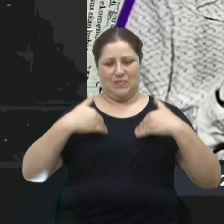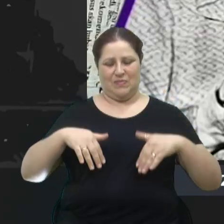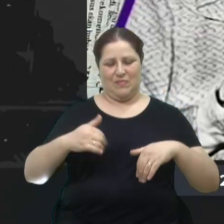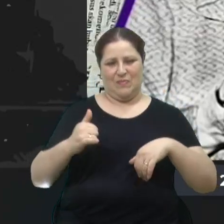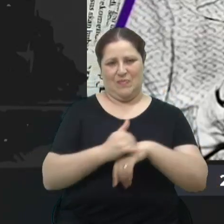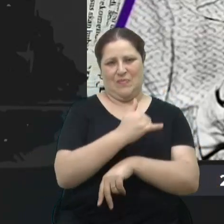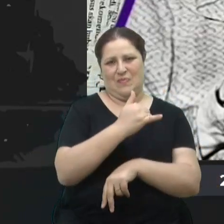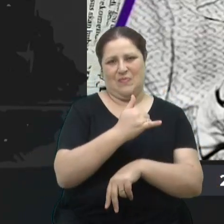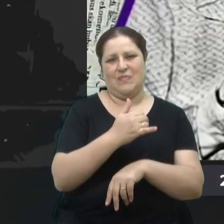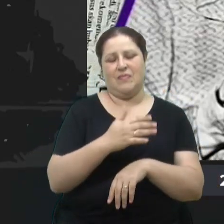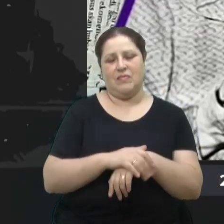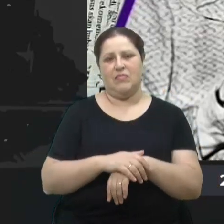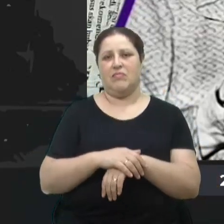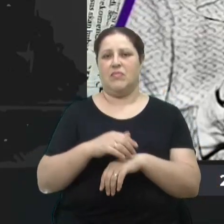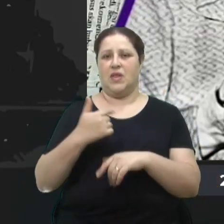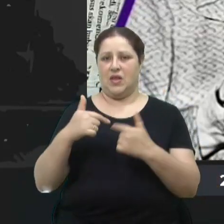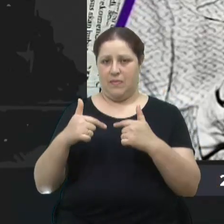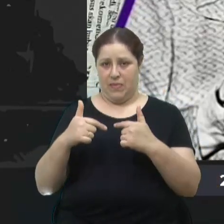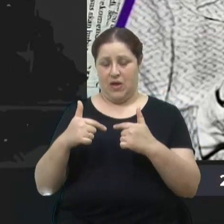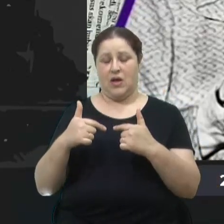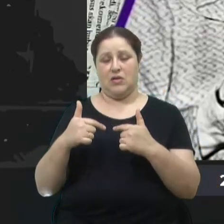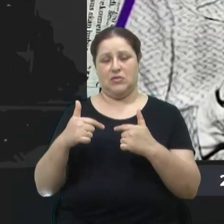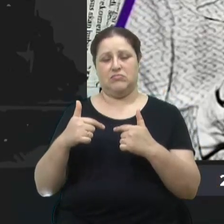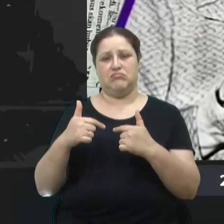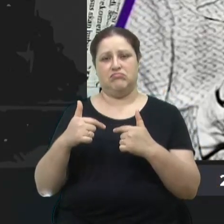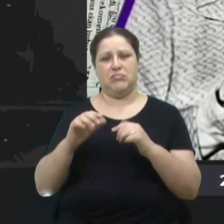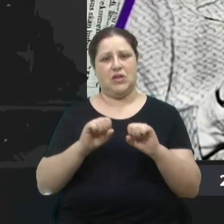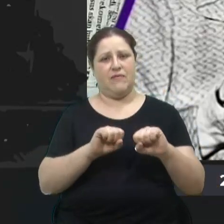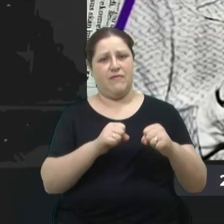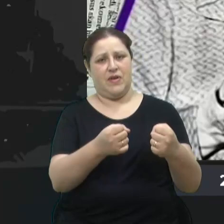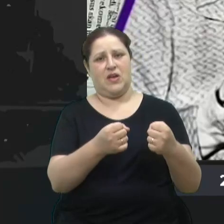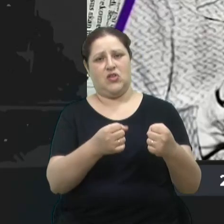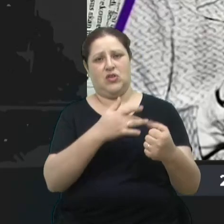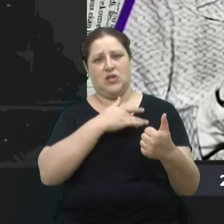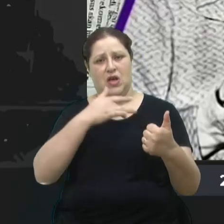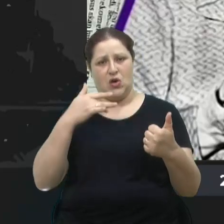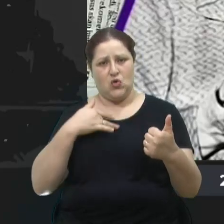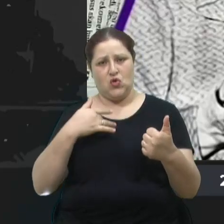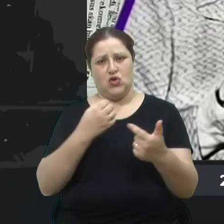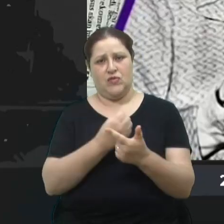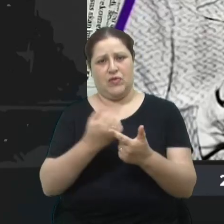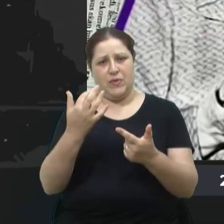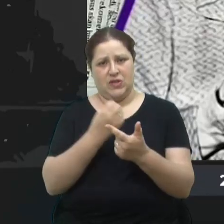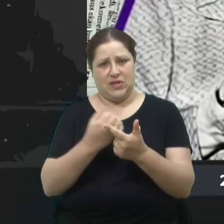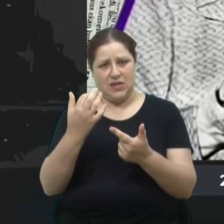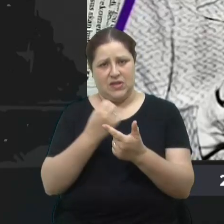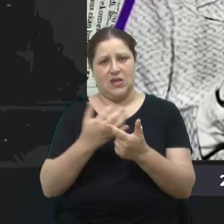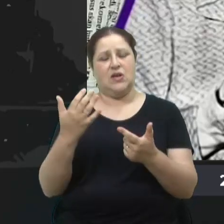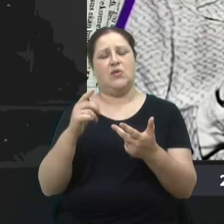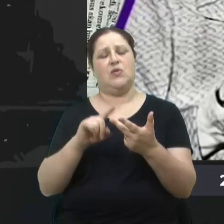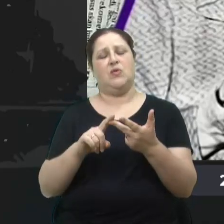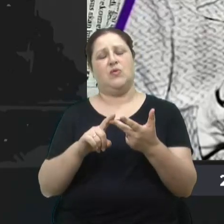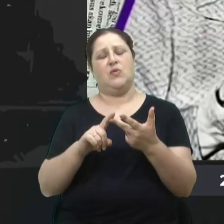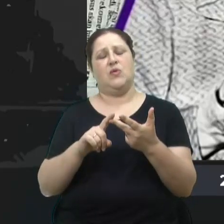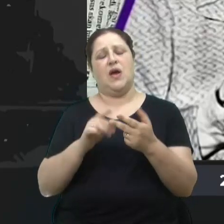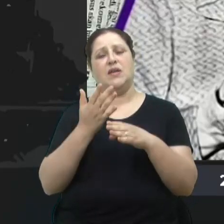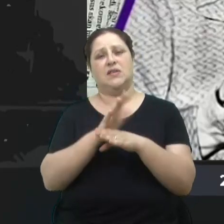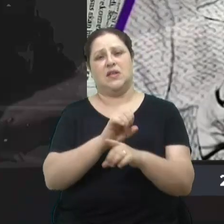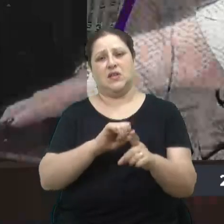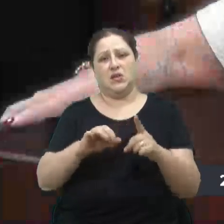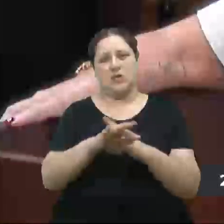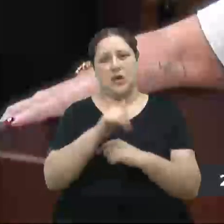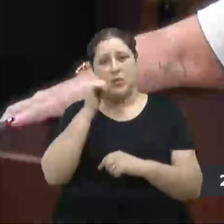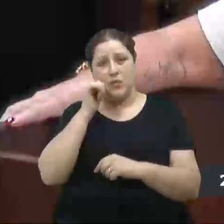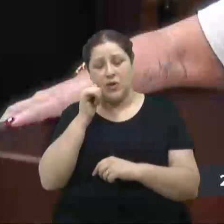levantava bandeiras da saúde, da alfabetização e da assistência social, além de ser autora do primeiro